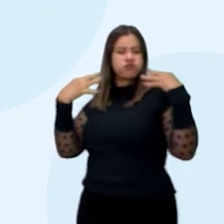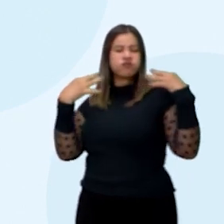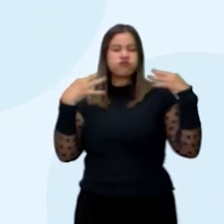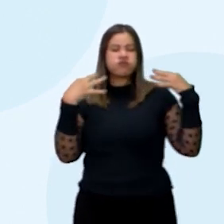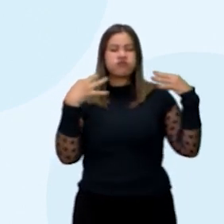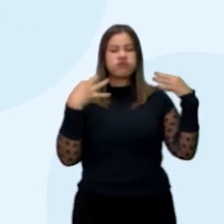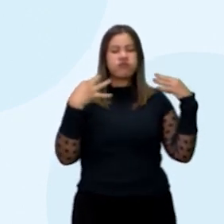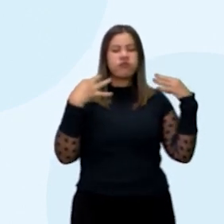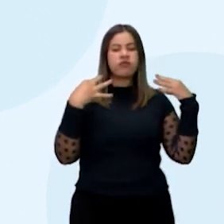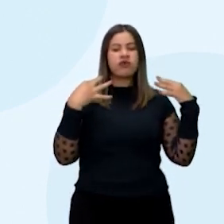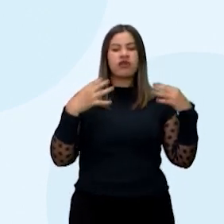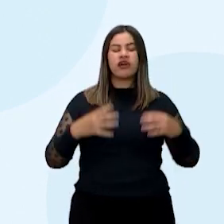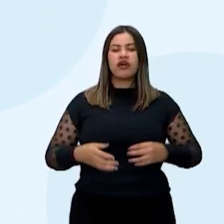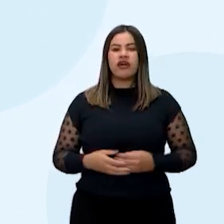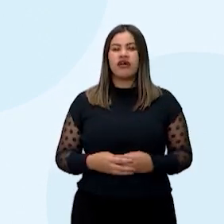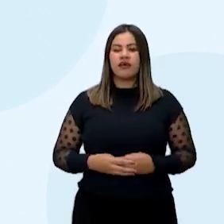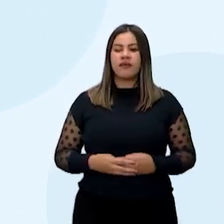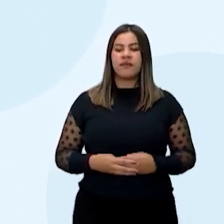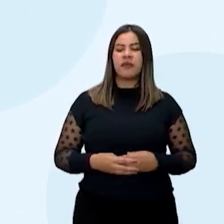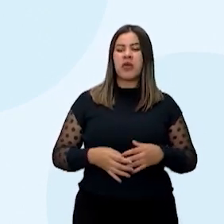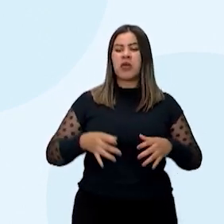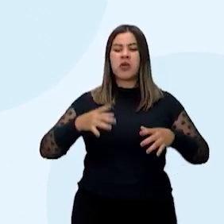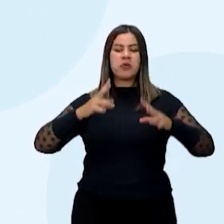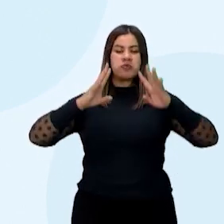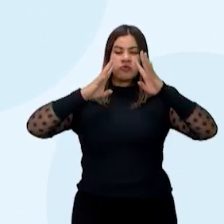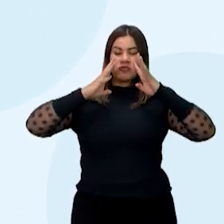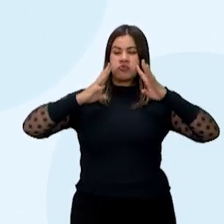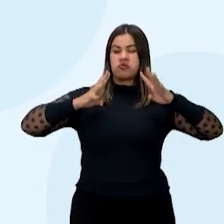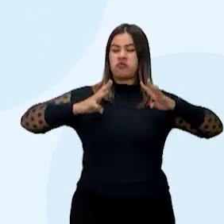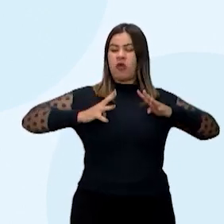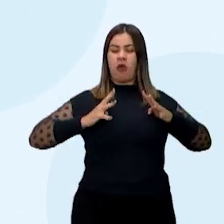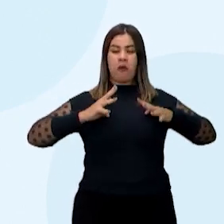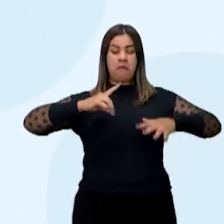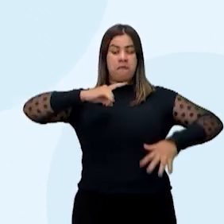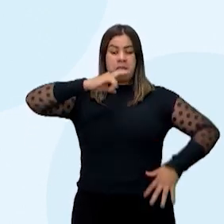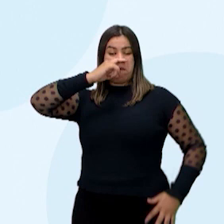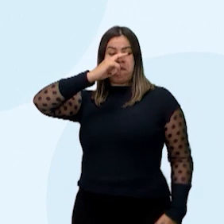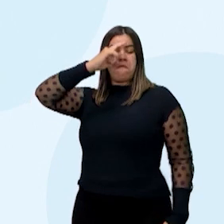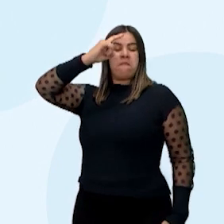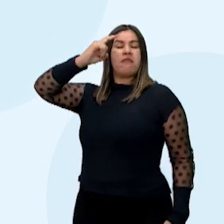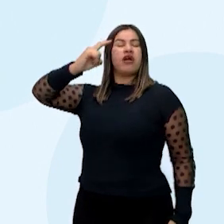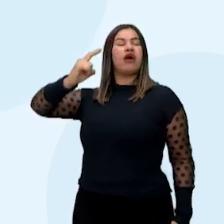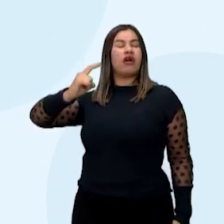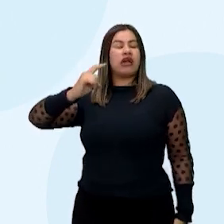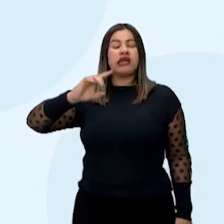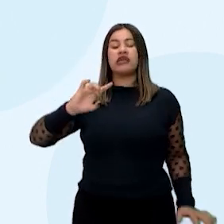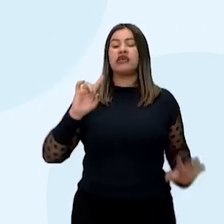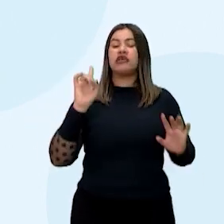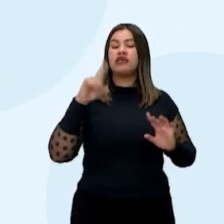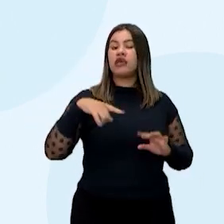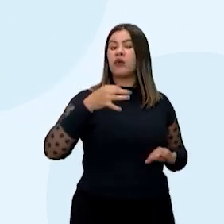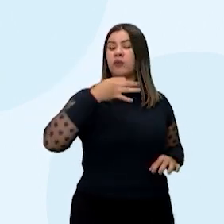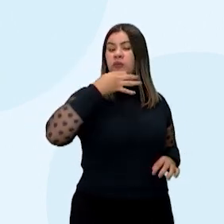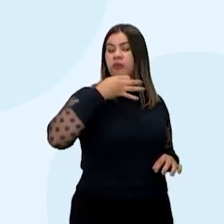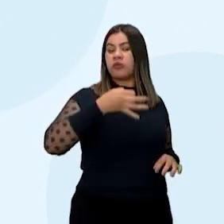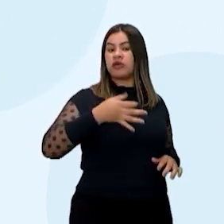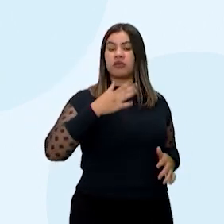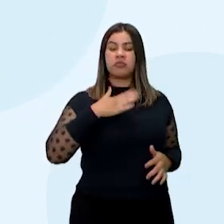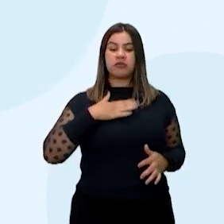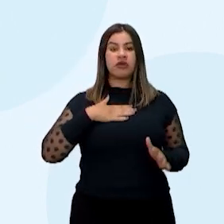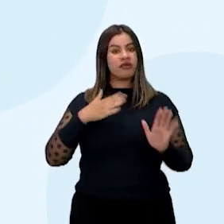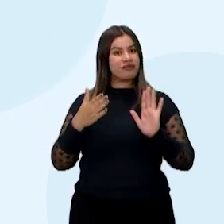sistema ególatra, egocêntrico. E isso, na minha opinião, é